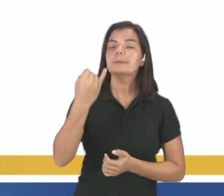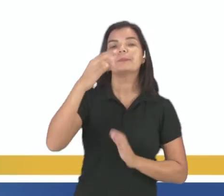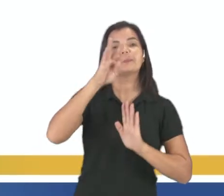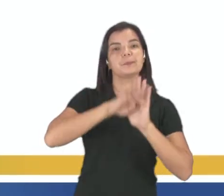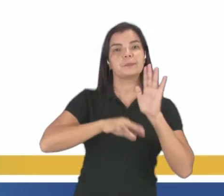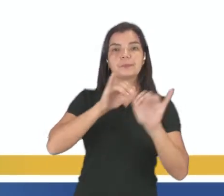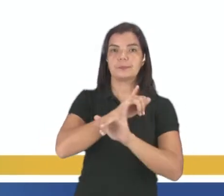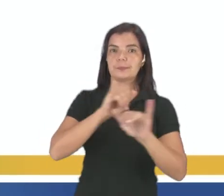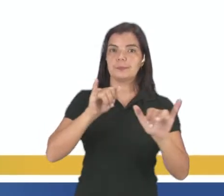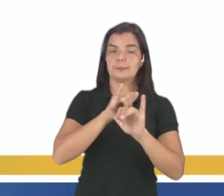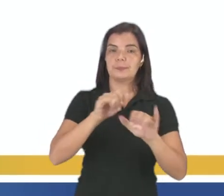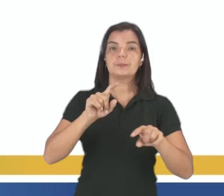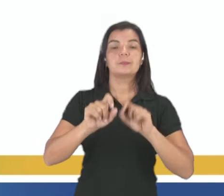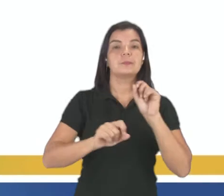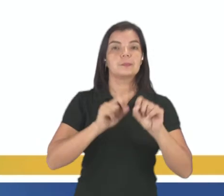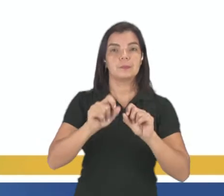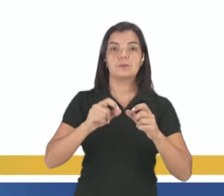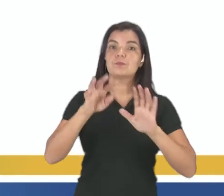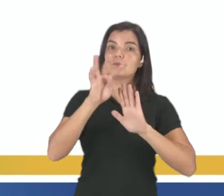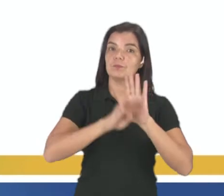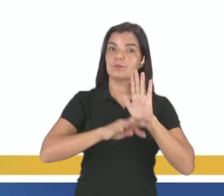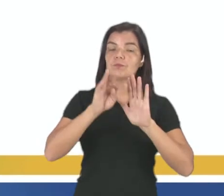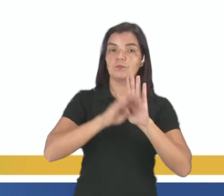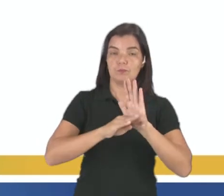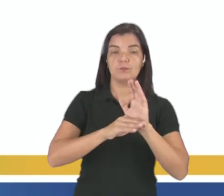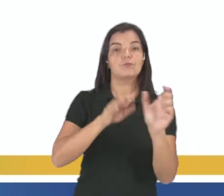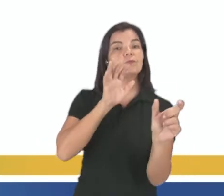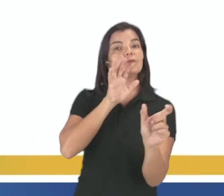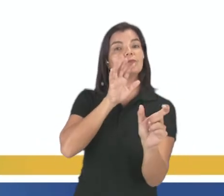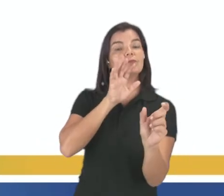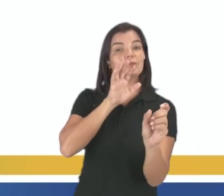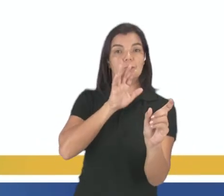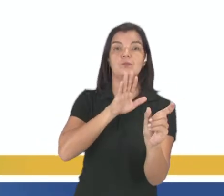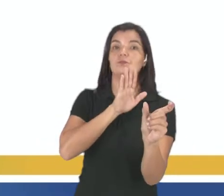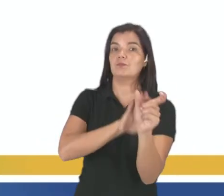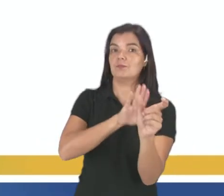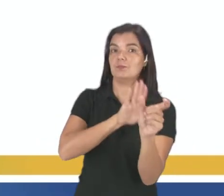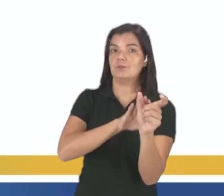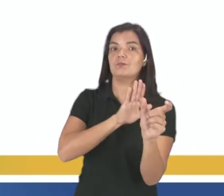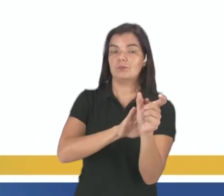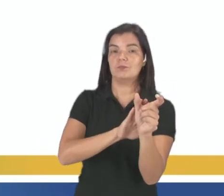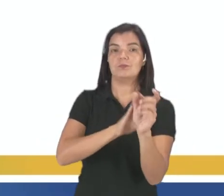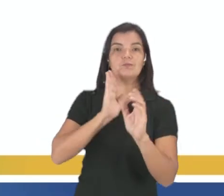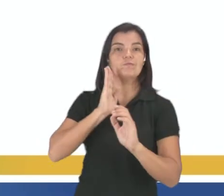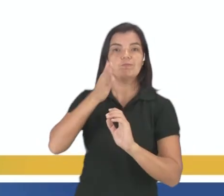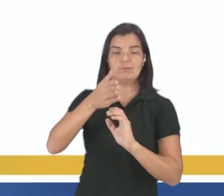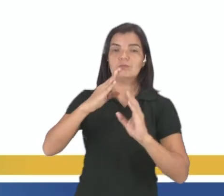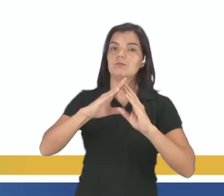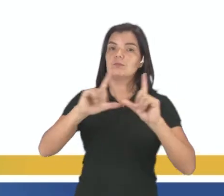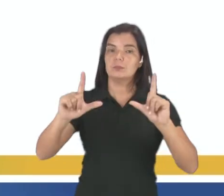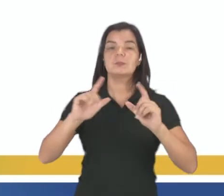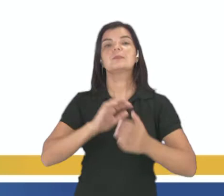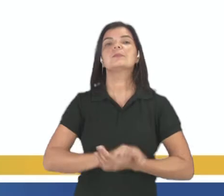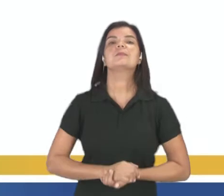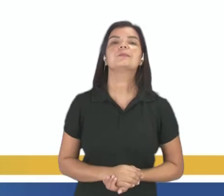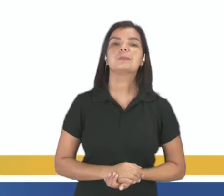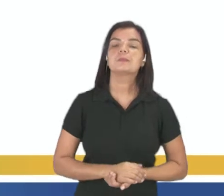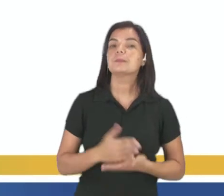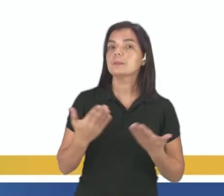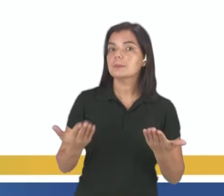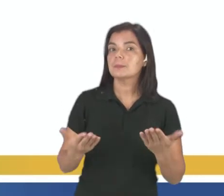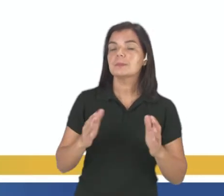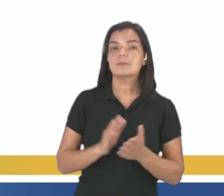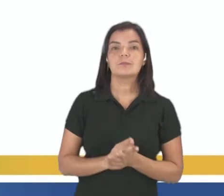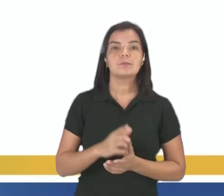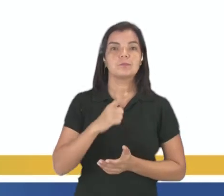texto informativo é que ele é um texto denotativo, tá? Ele é direto, tá? E subjetivo. Então,